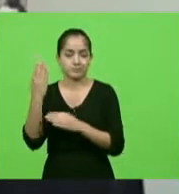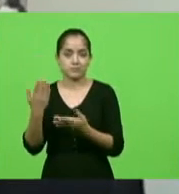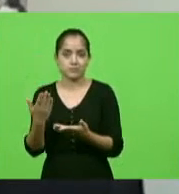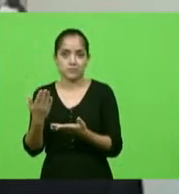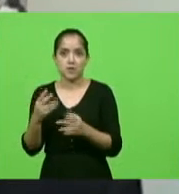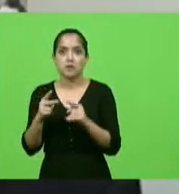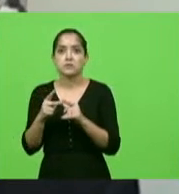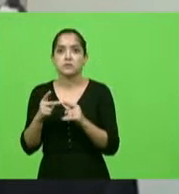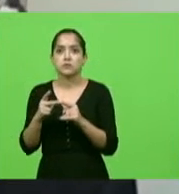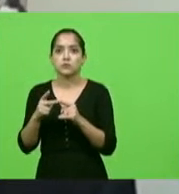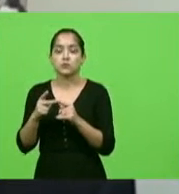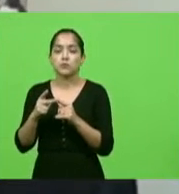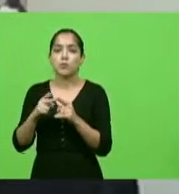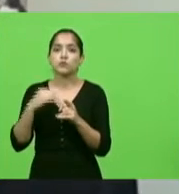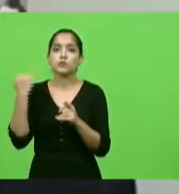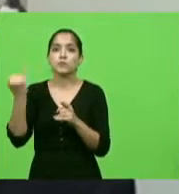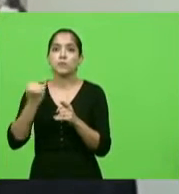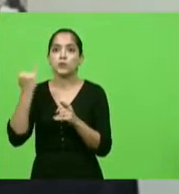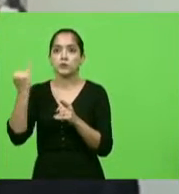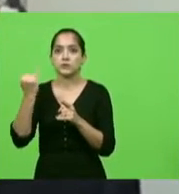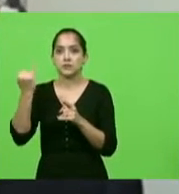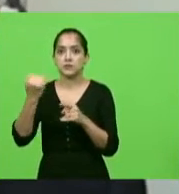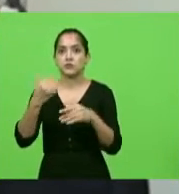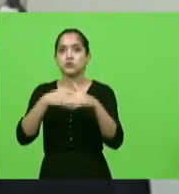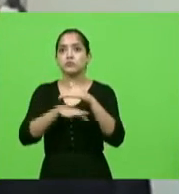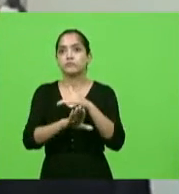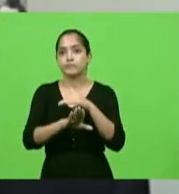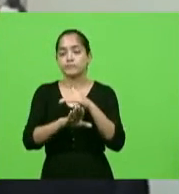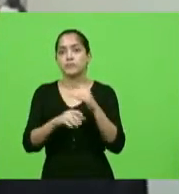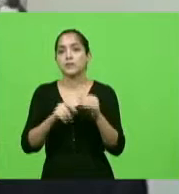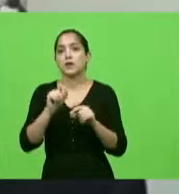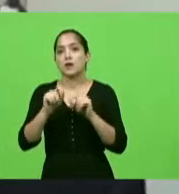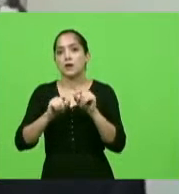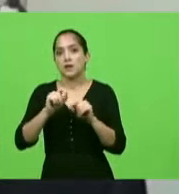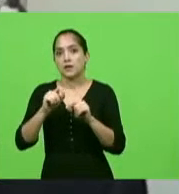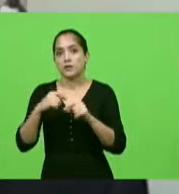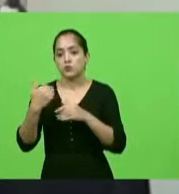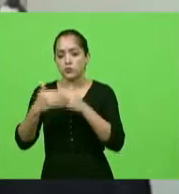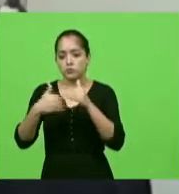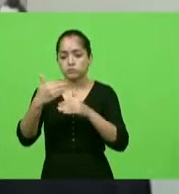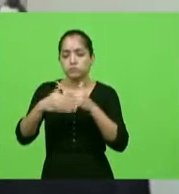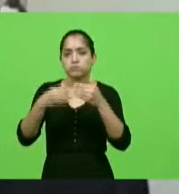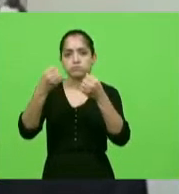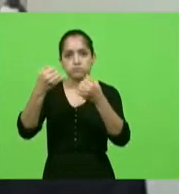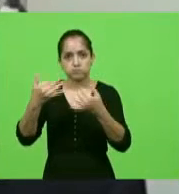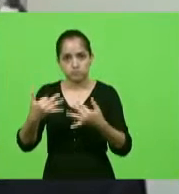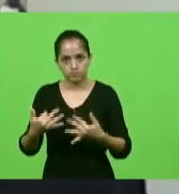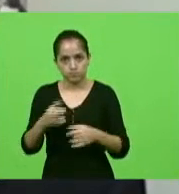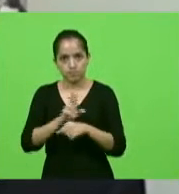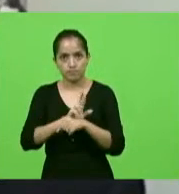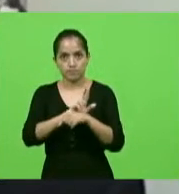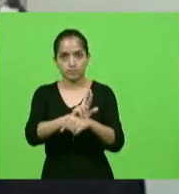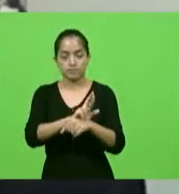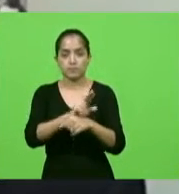o segundo ponto relevante quanto a esse tópico. De toda a narrativa realizada pelos representantes, traz que vários elementos indicam